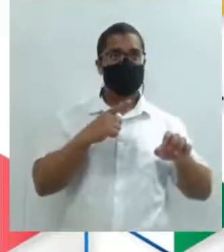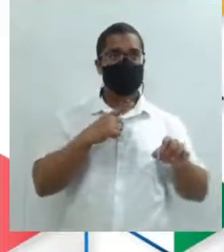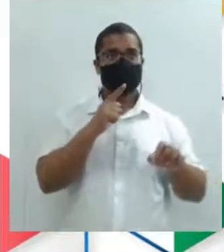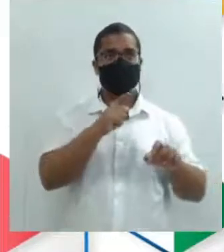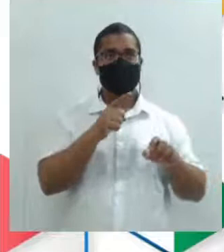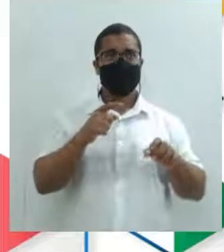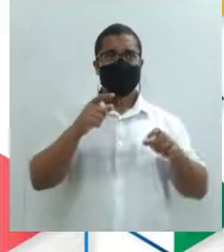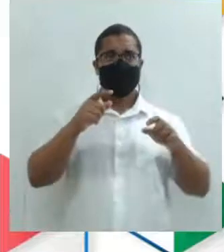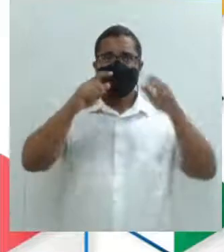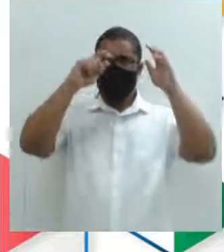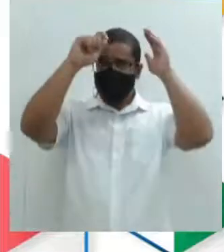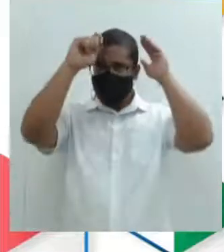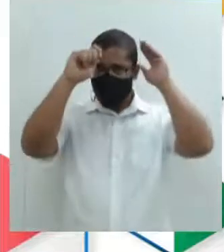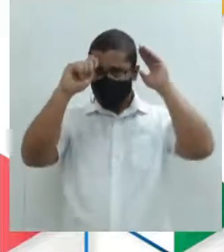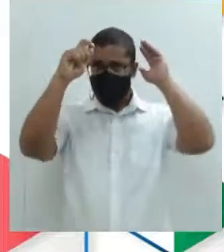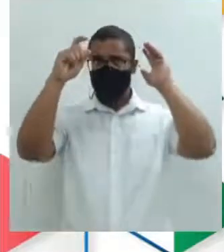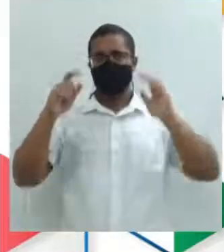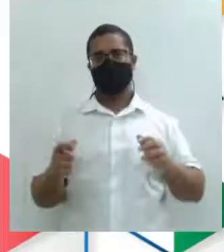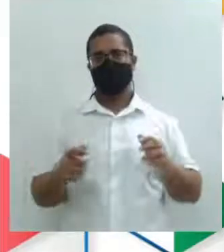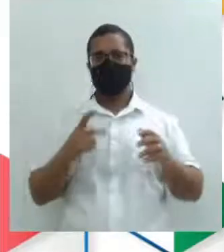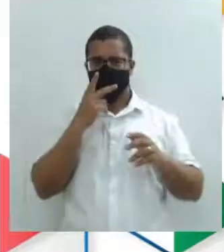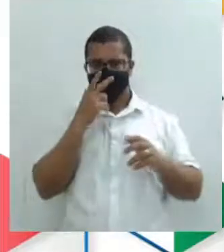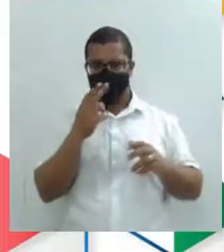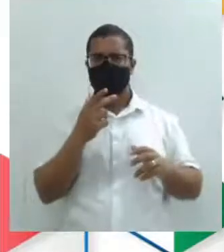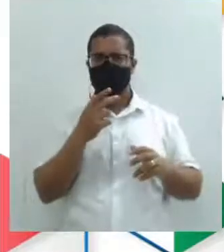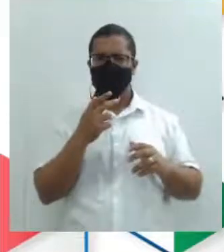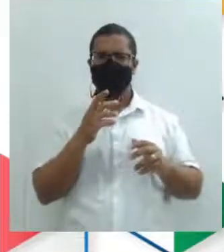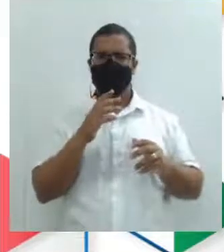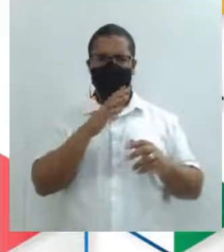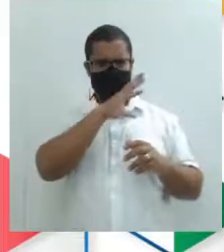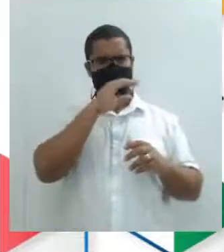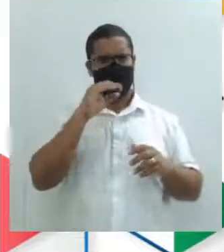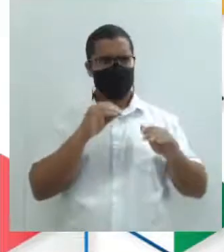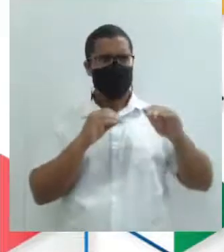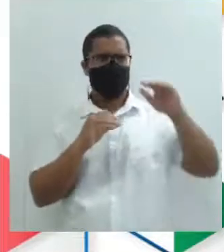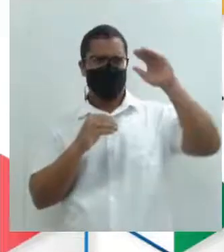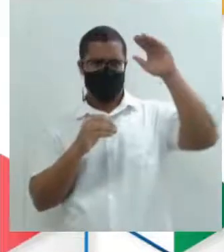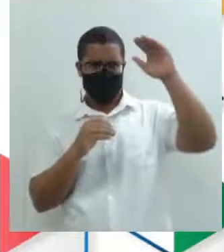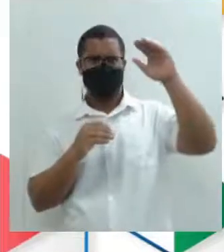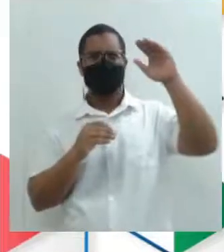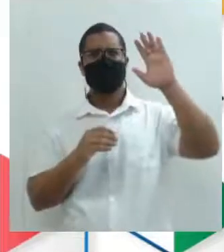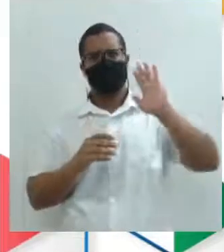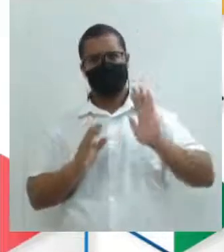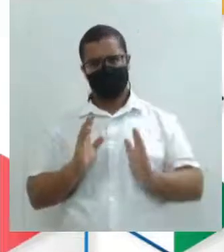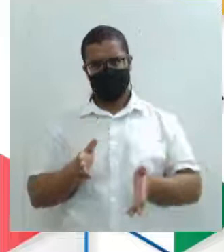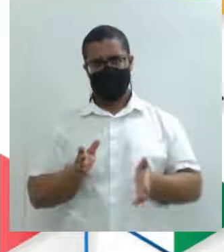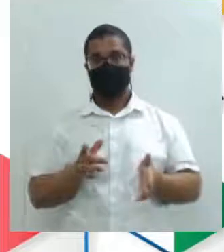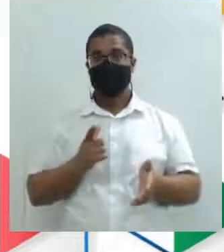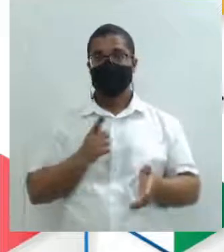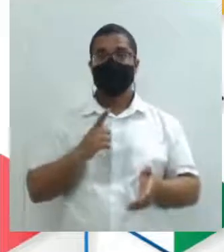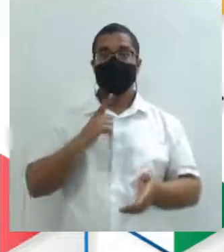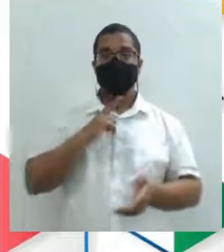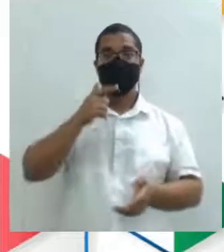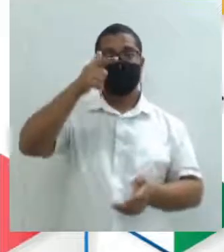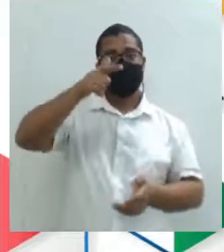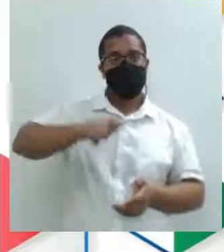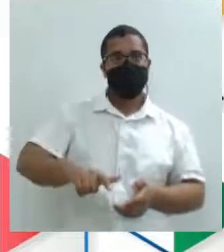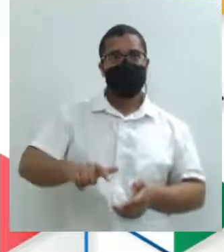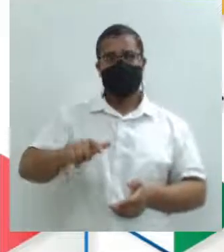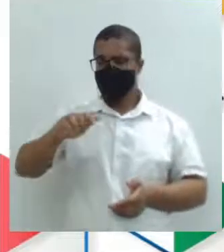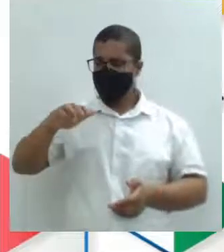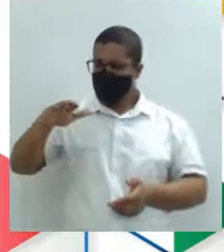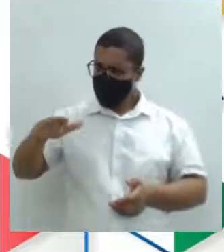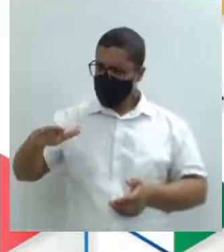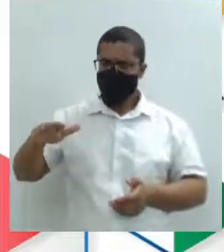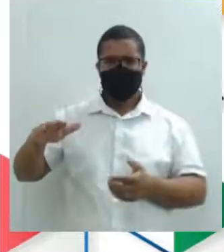um chapéu, parece ser um homem adulto, e temos outro personagem que aparentemente